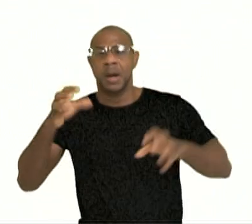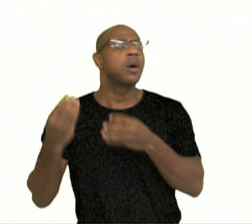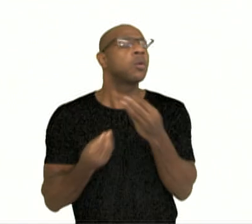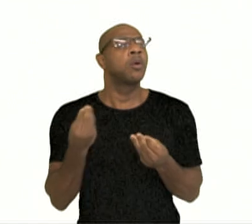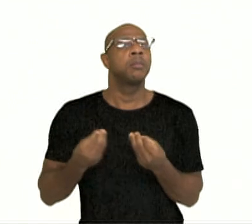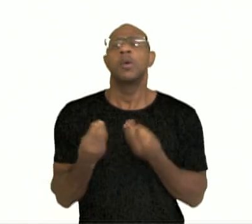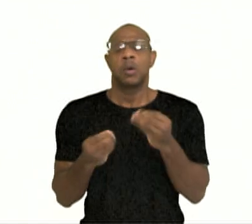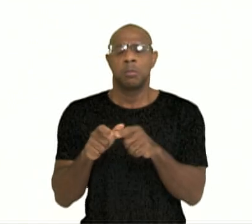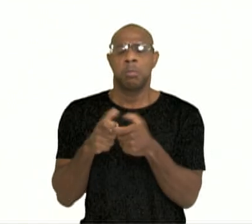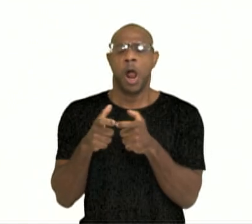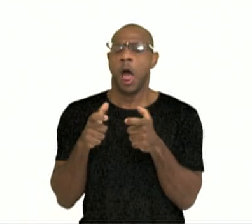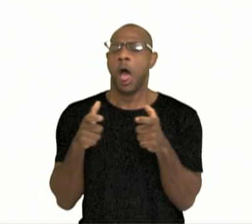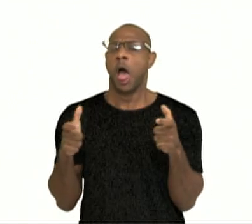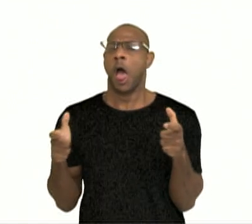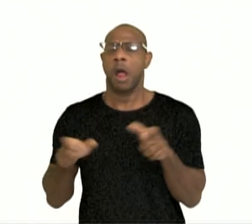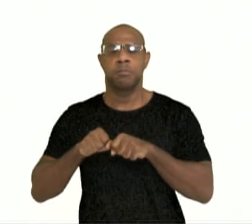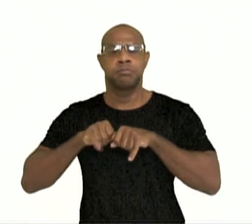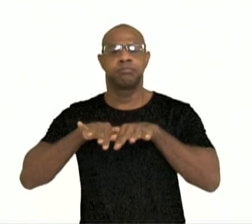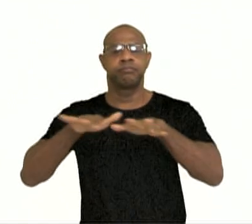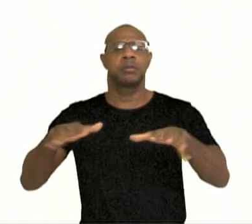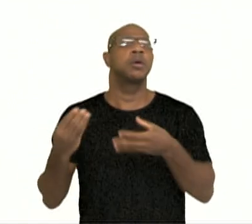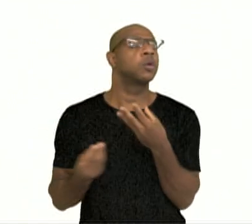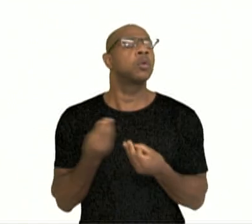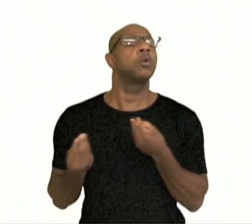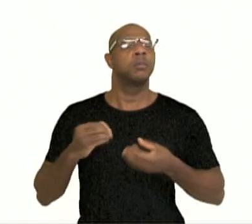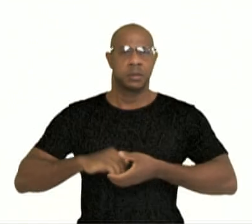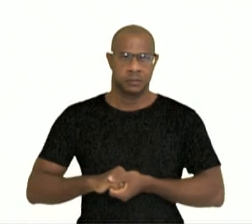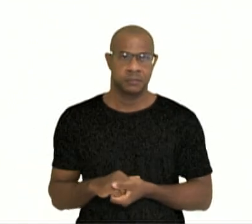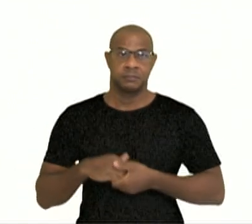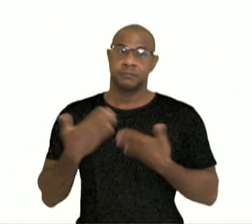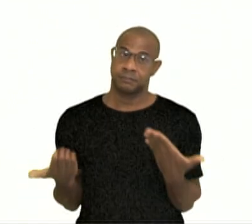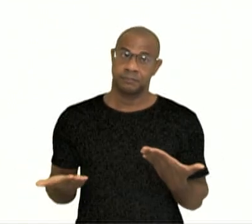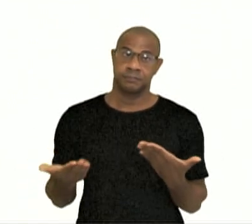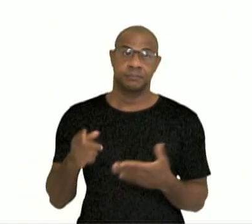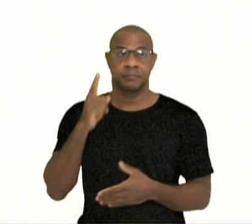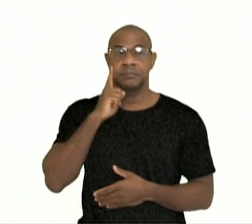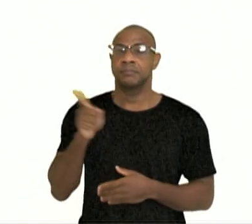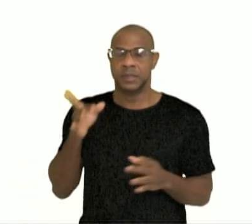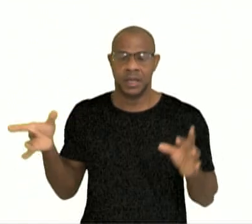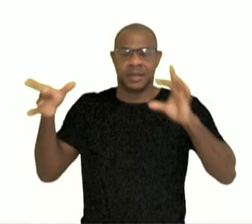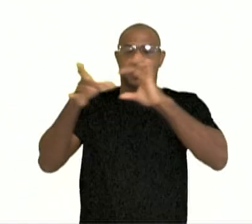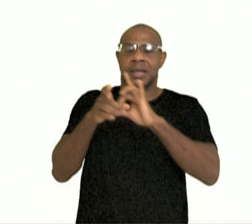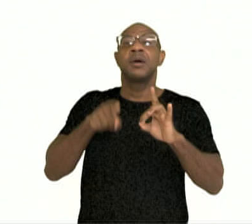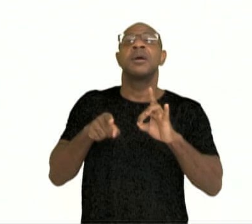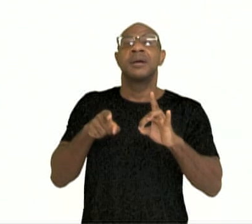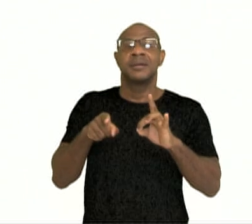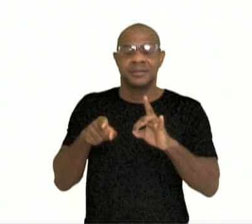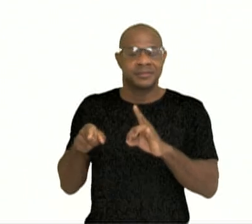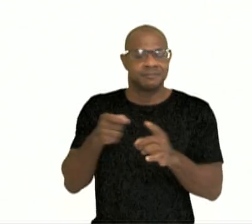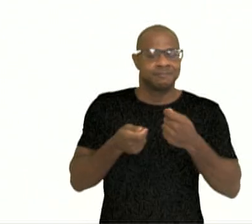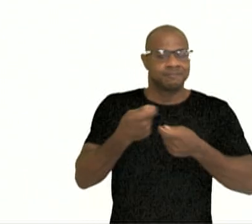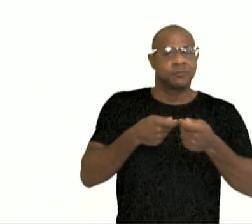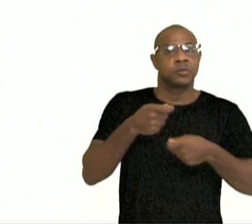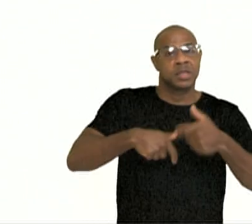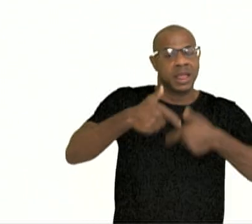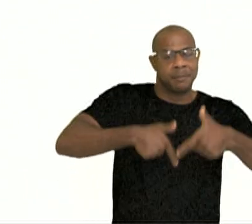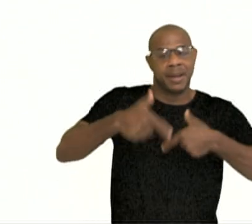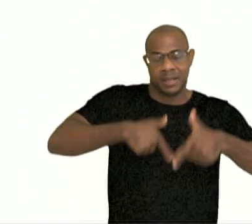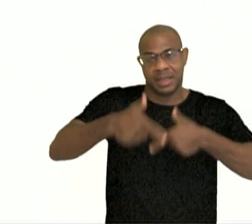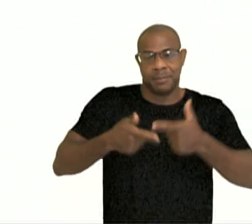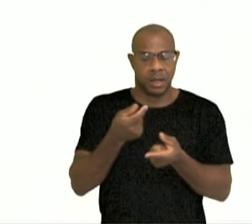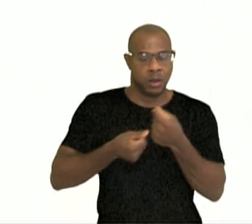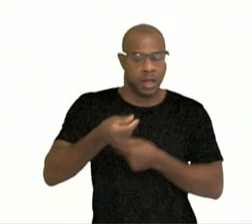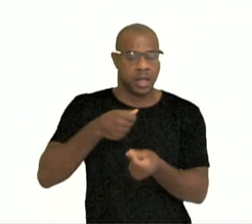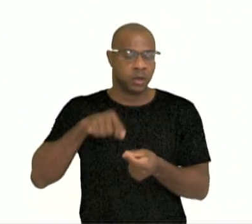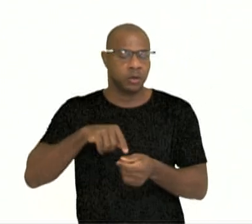ele aumentou, como ele se expandiu. Então, a expansão do território ligado ali às atividades econômicas.